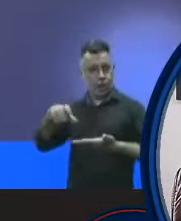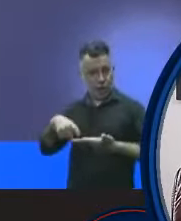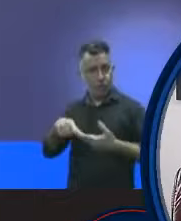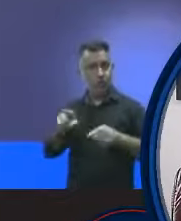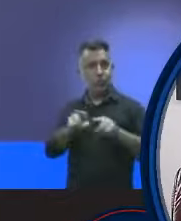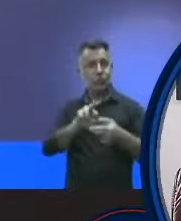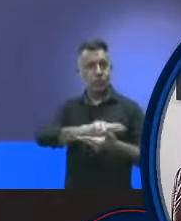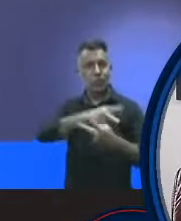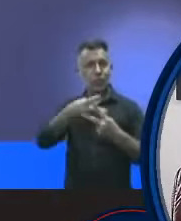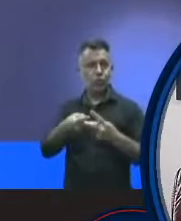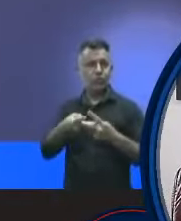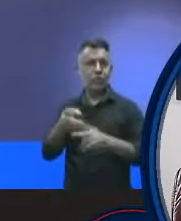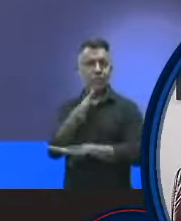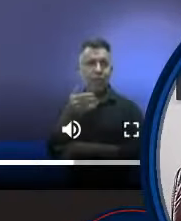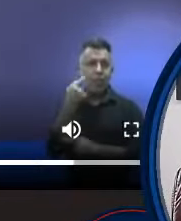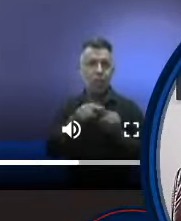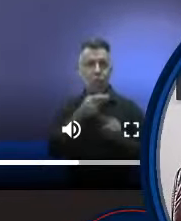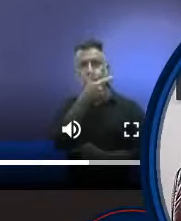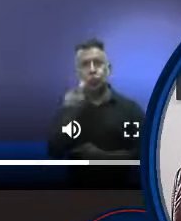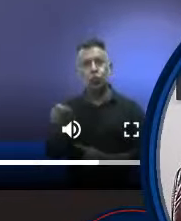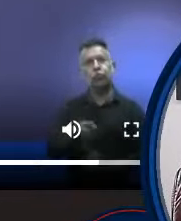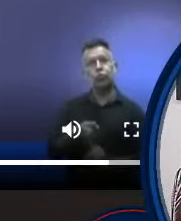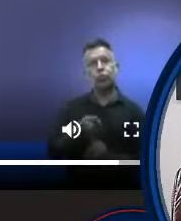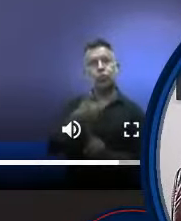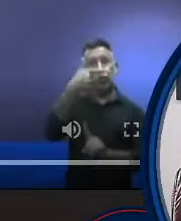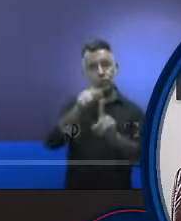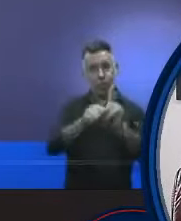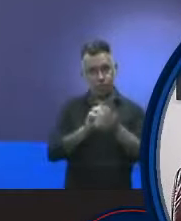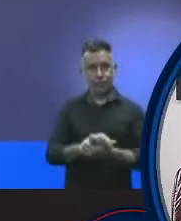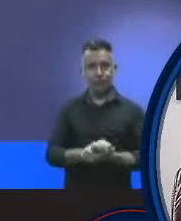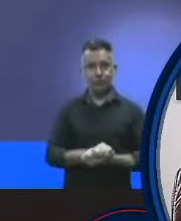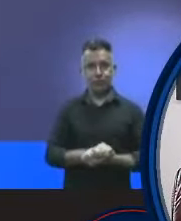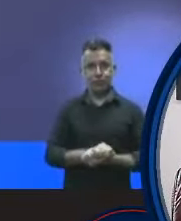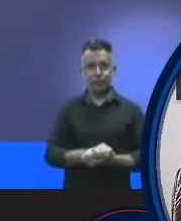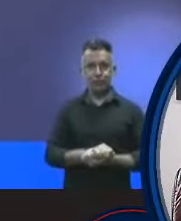de múltiplas bandeiras nos últimos 12 meses.